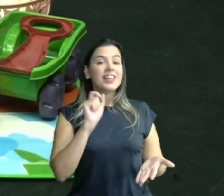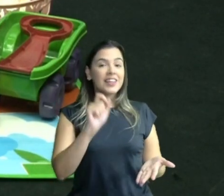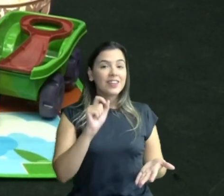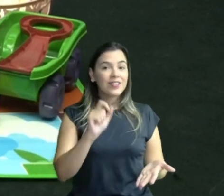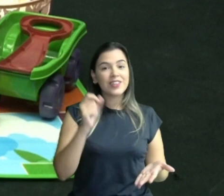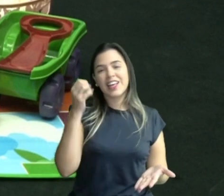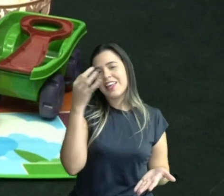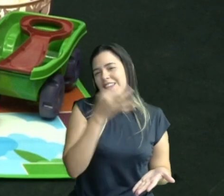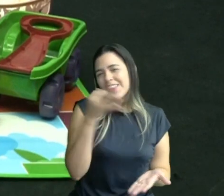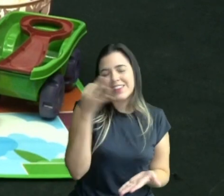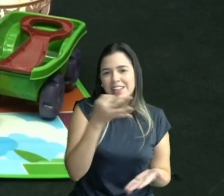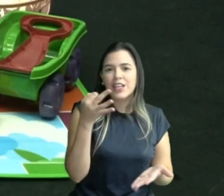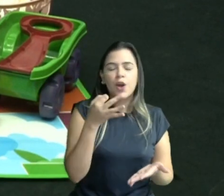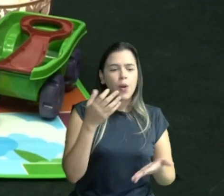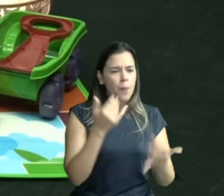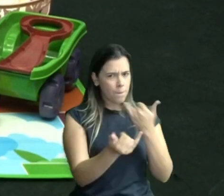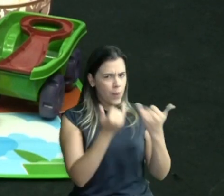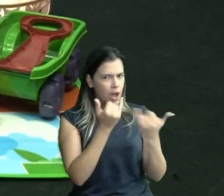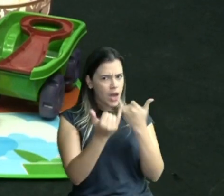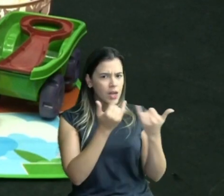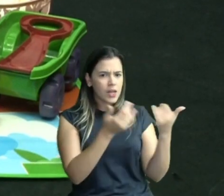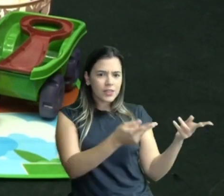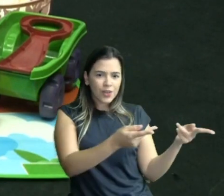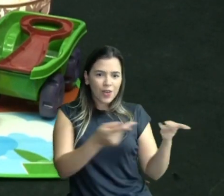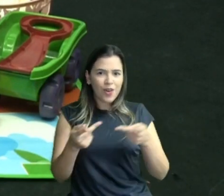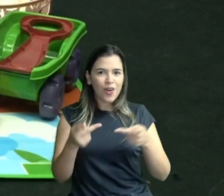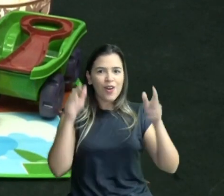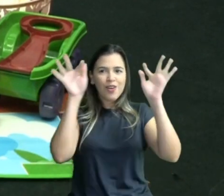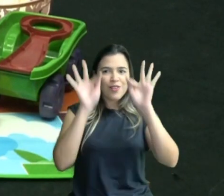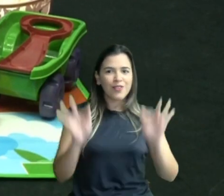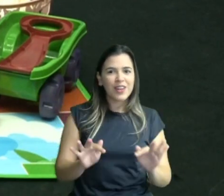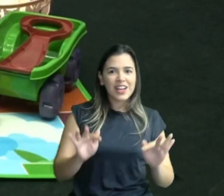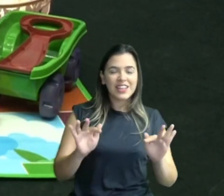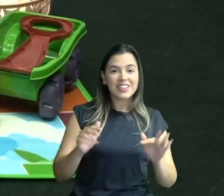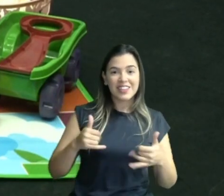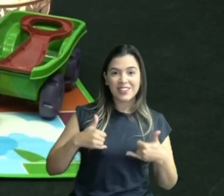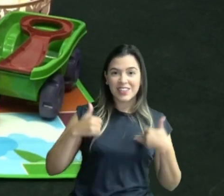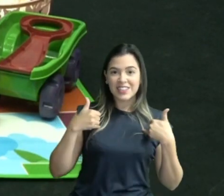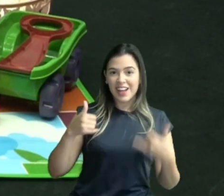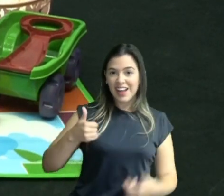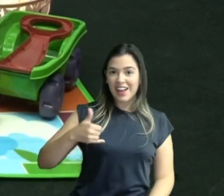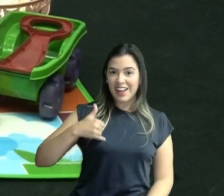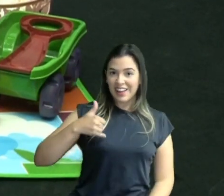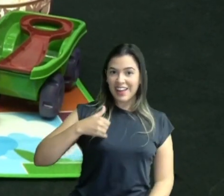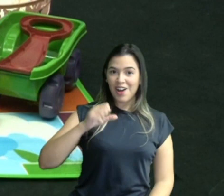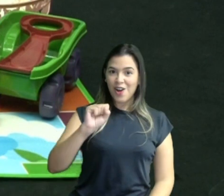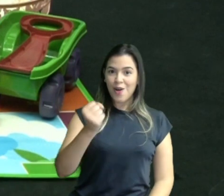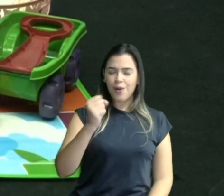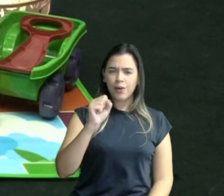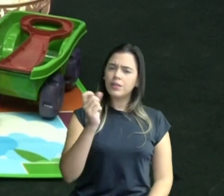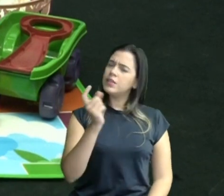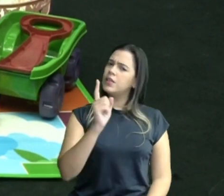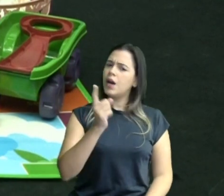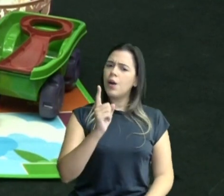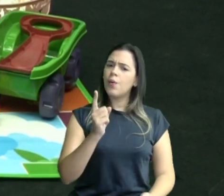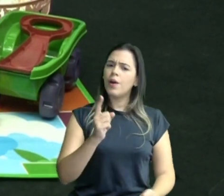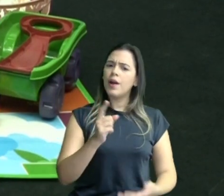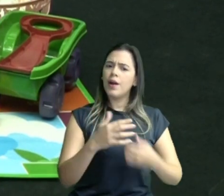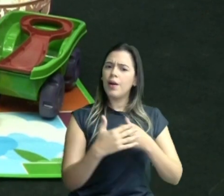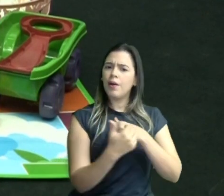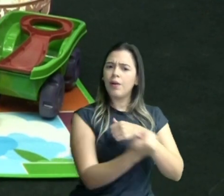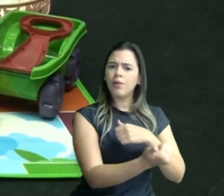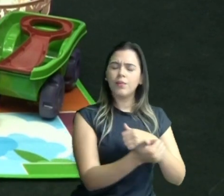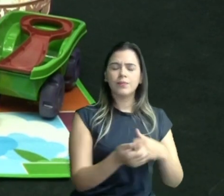lindo parece um convite criança feliz aniversário 8 anos a não é um convite Ó